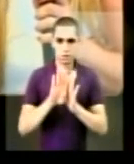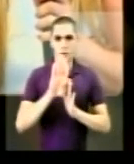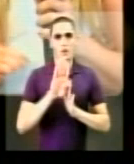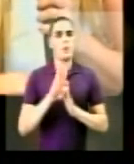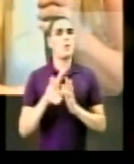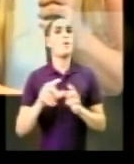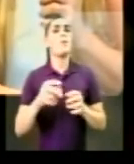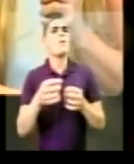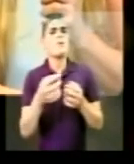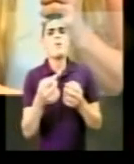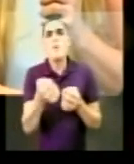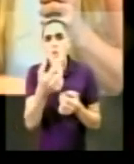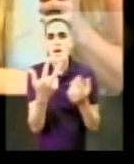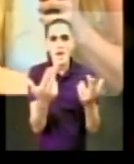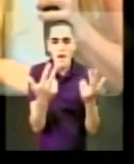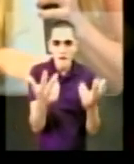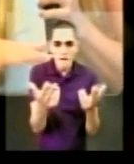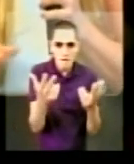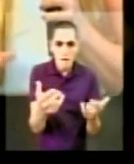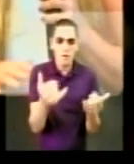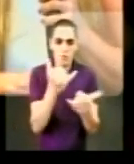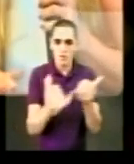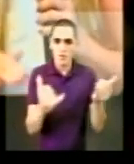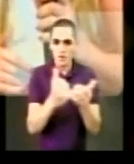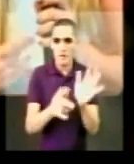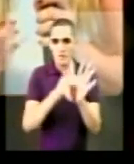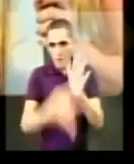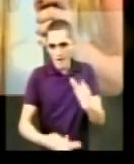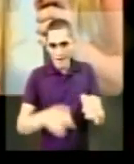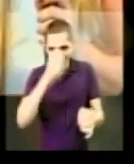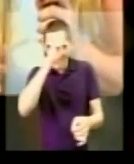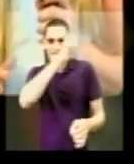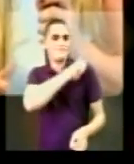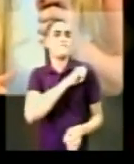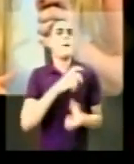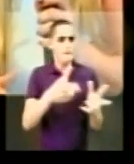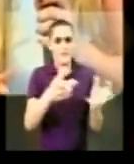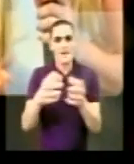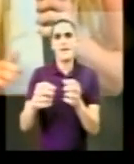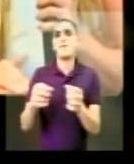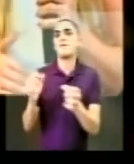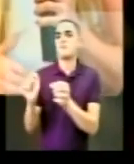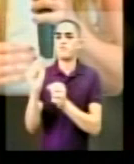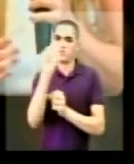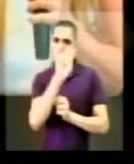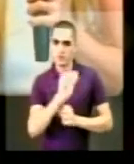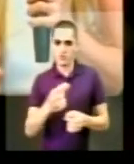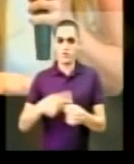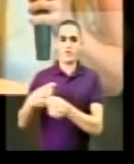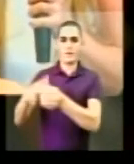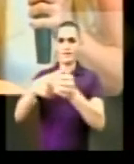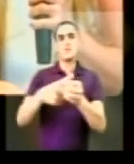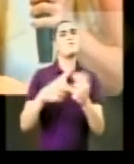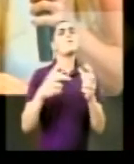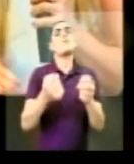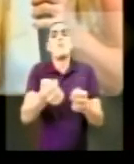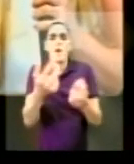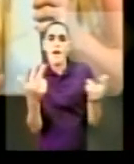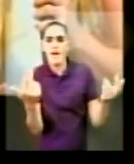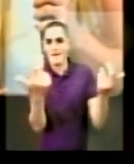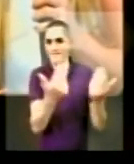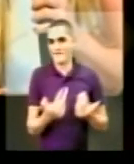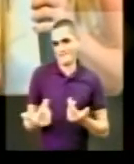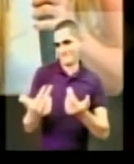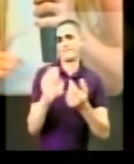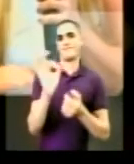para mais. Rio Preto teve 16 e vocês podem ver que todos esses municípios também tiveram esse mesmo percentual. Existem outros municípios, é claro,